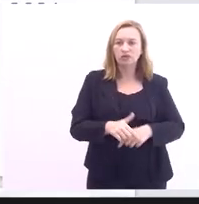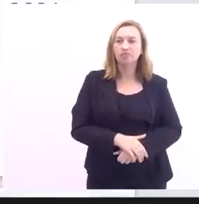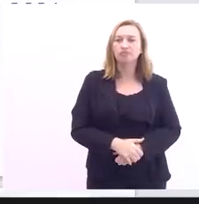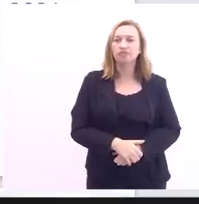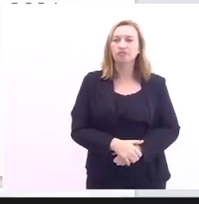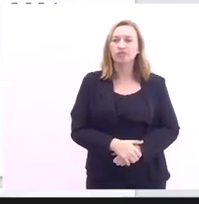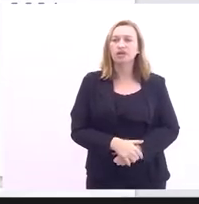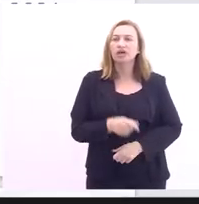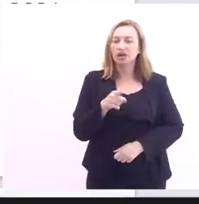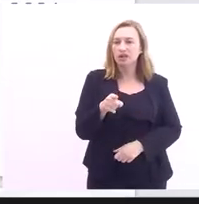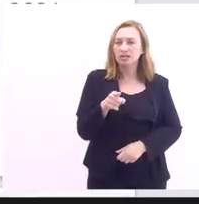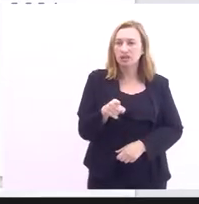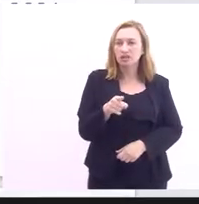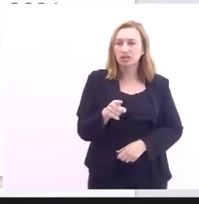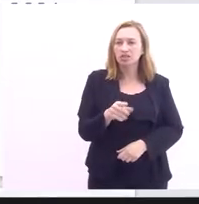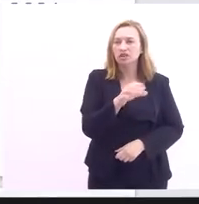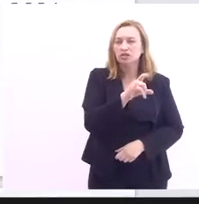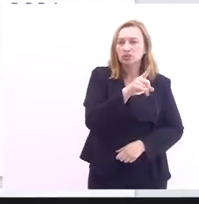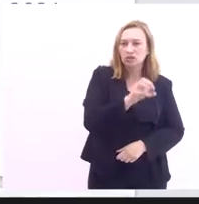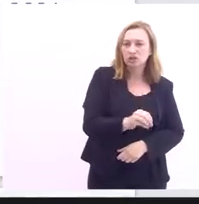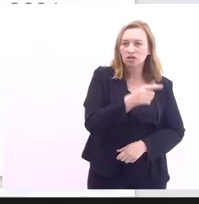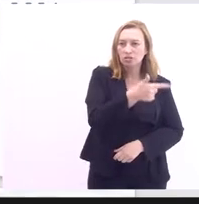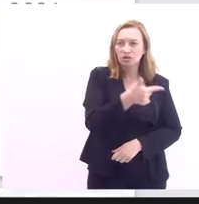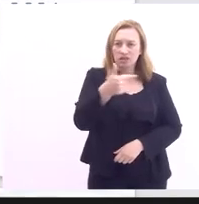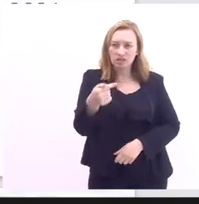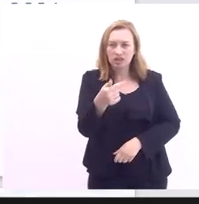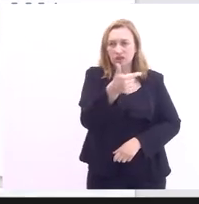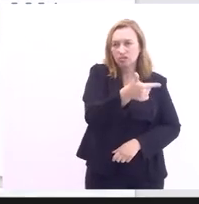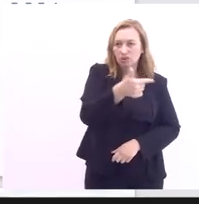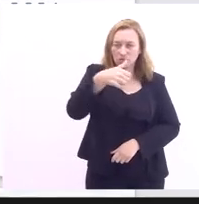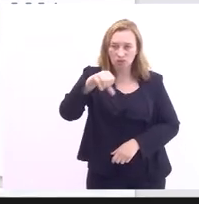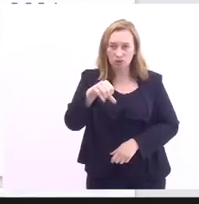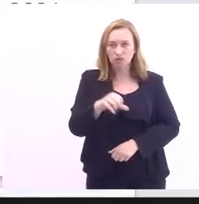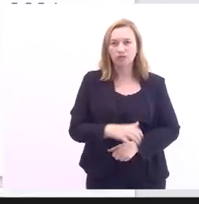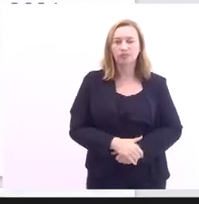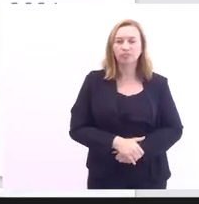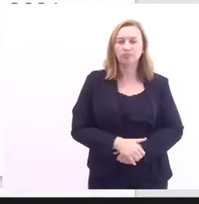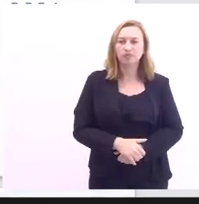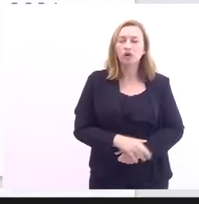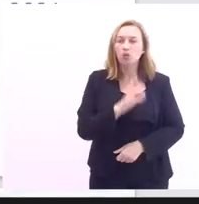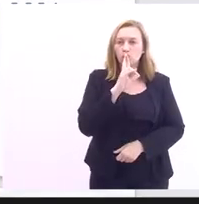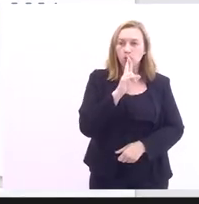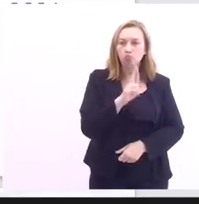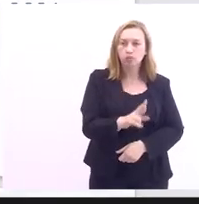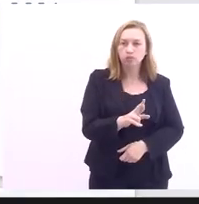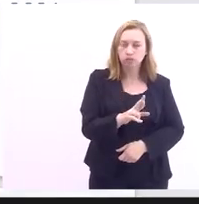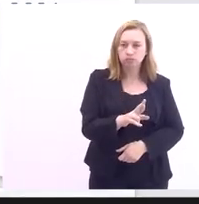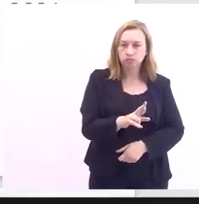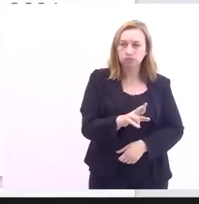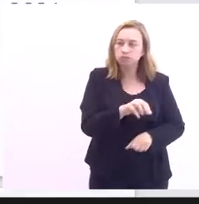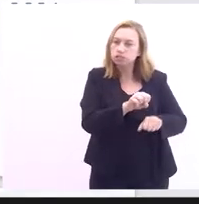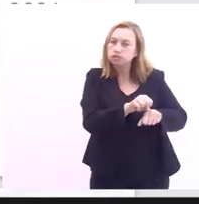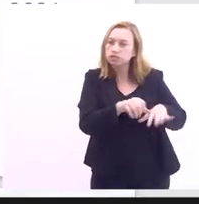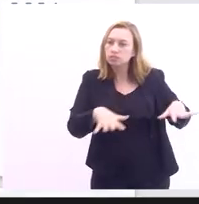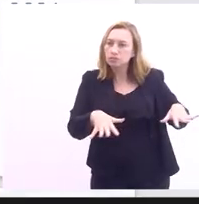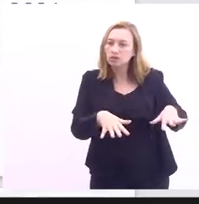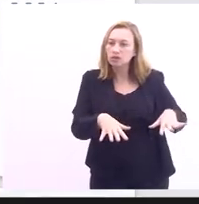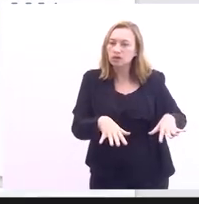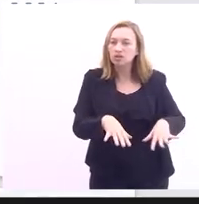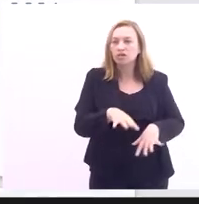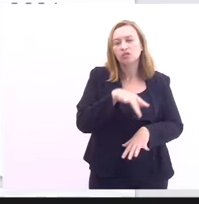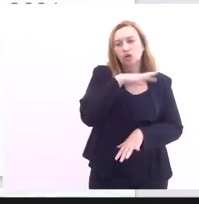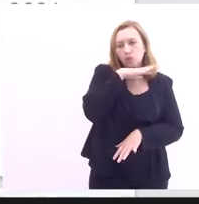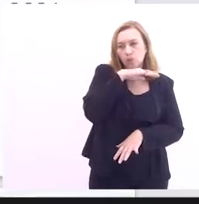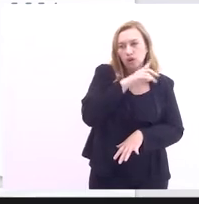auto de infração foi que no ciclo de 2017 a 2019, o resultado da distribuidora foi